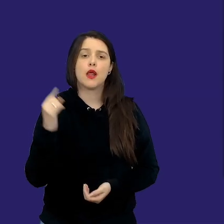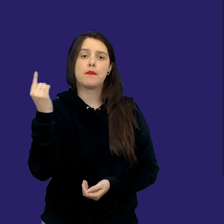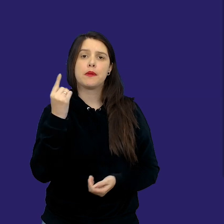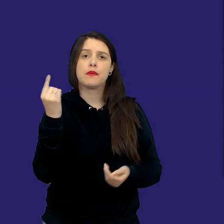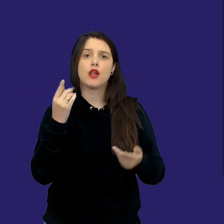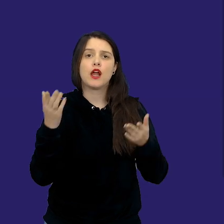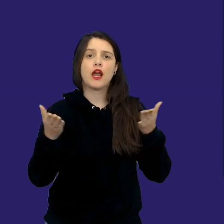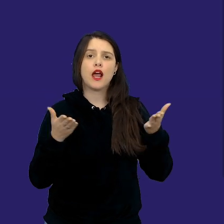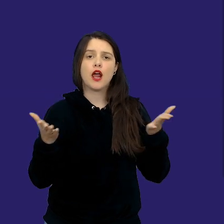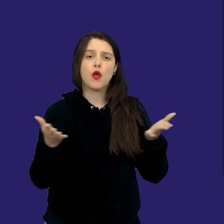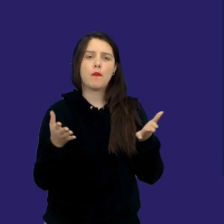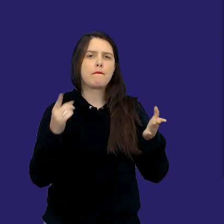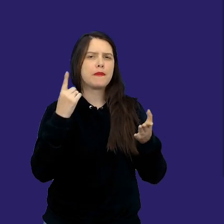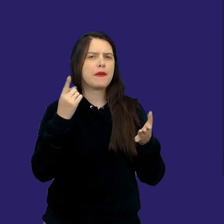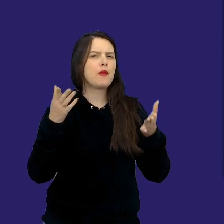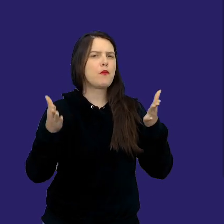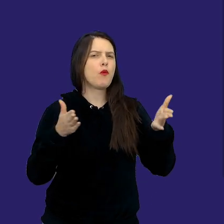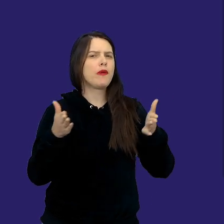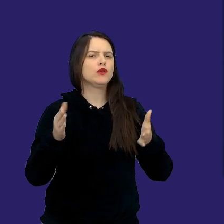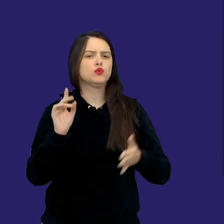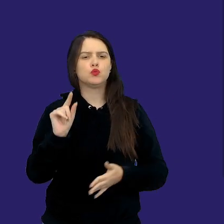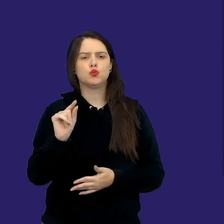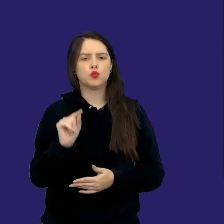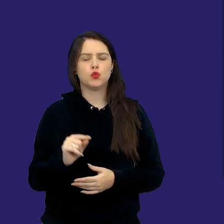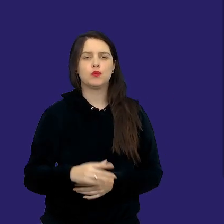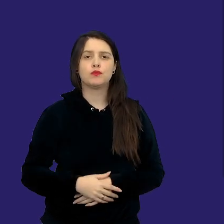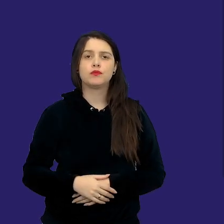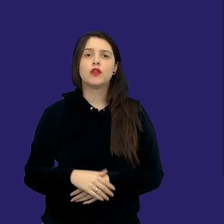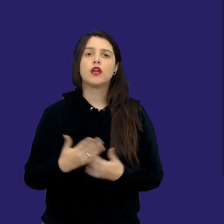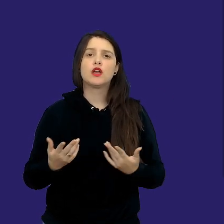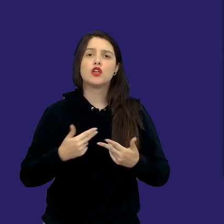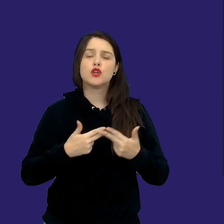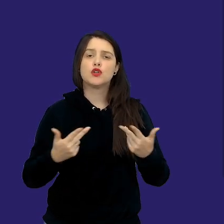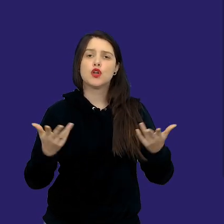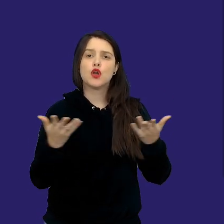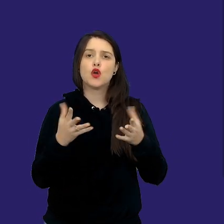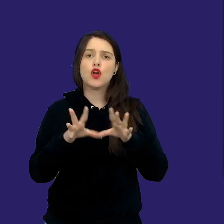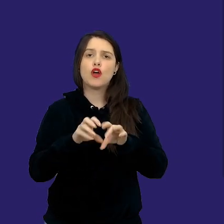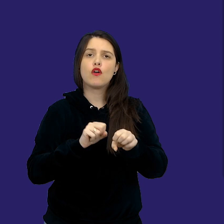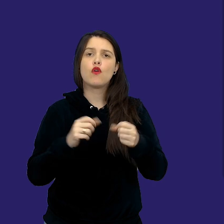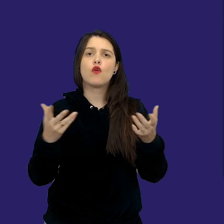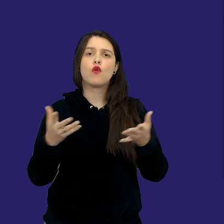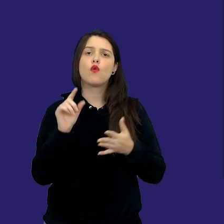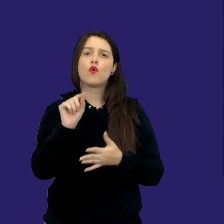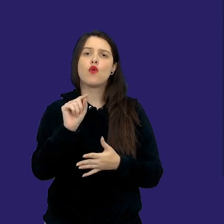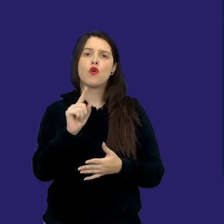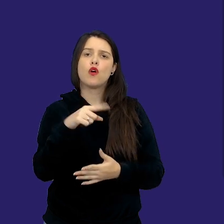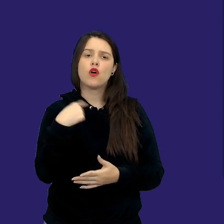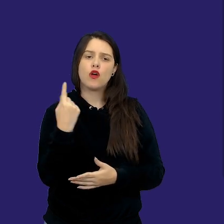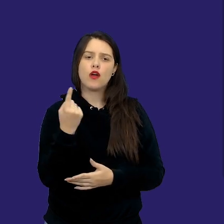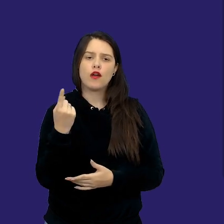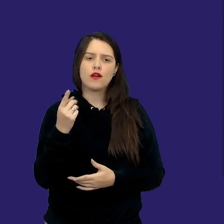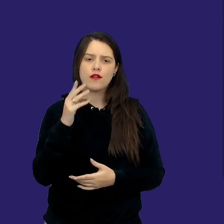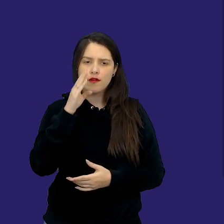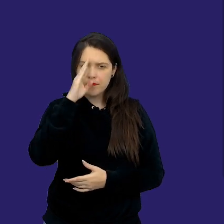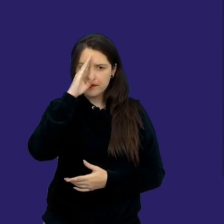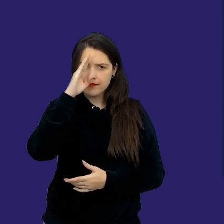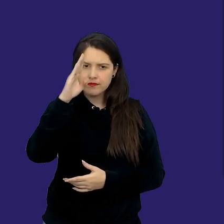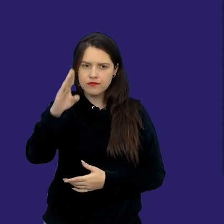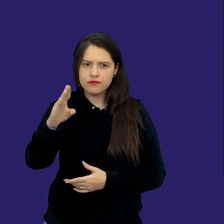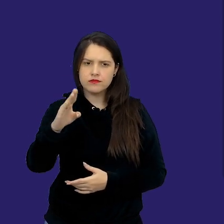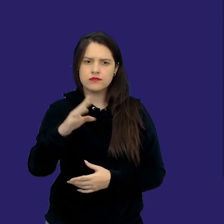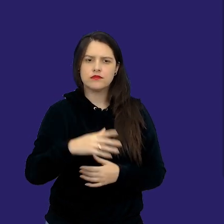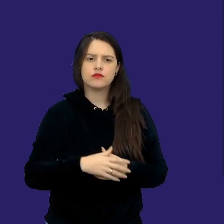agora para o nosso primeiro momento da formação de hoje, que é a nossa intenção é retomar